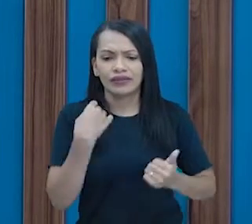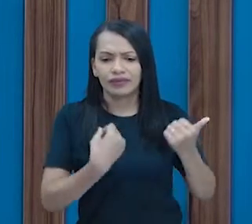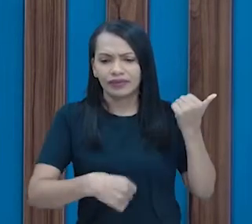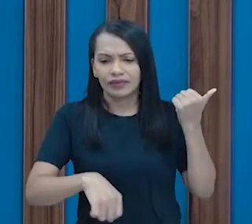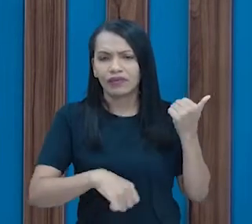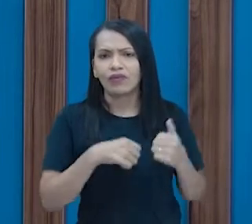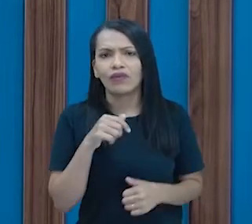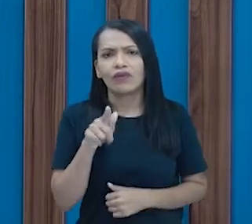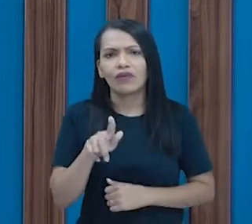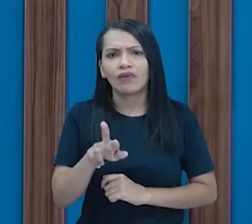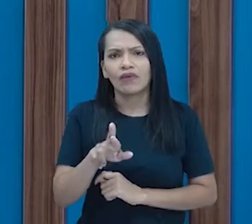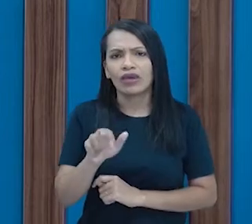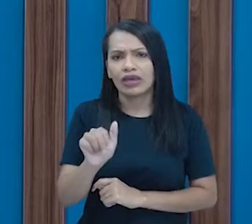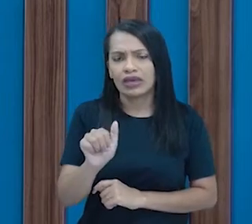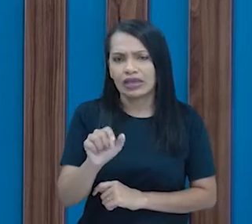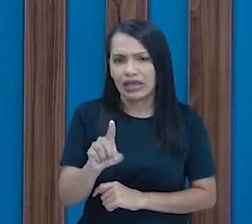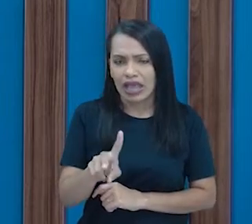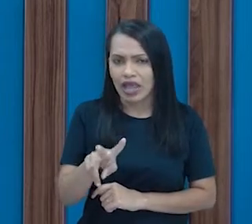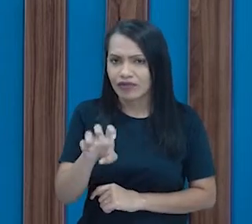agudos.